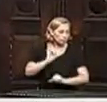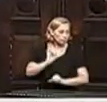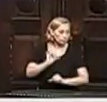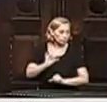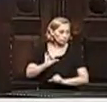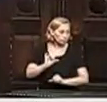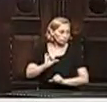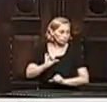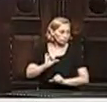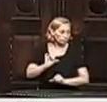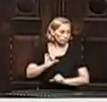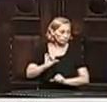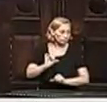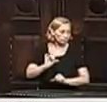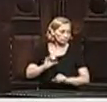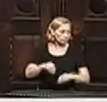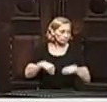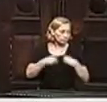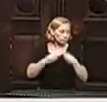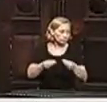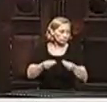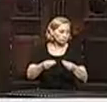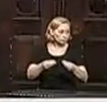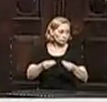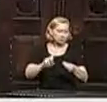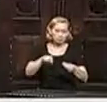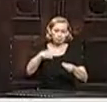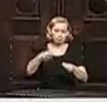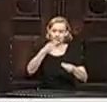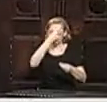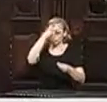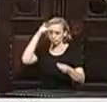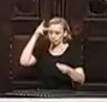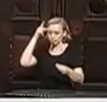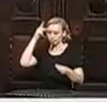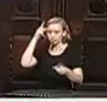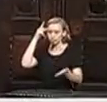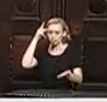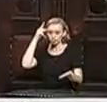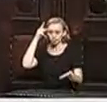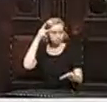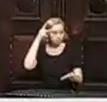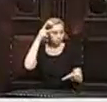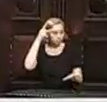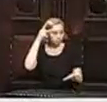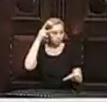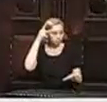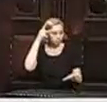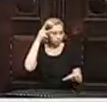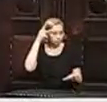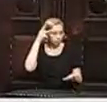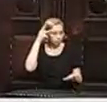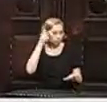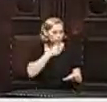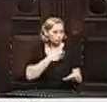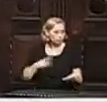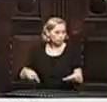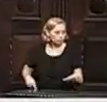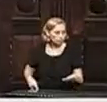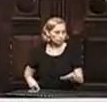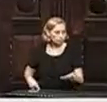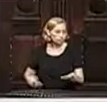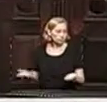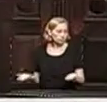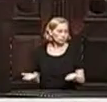comunidade acadêmica da FAETEC, já que o governo ele mesmo trata a presidência da FAETEC, deputado Eliomar Coelho, como uma espécie de